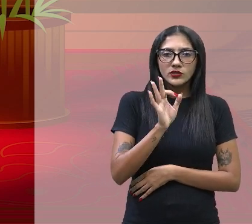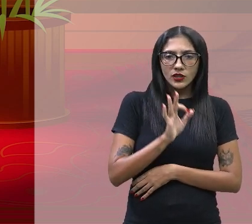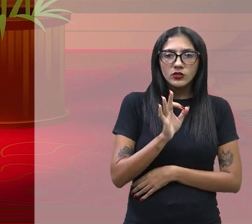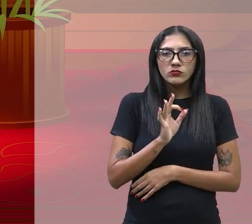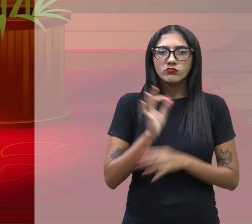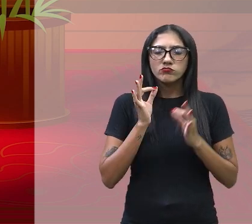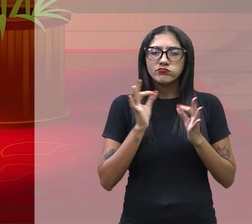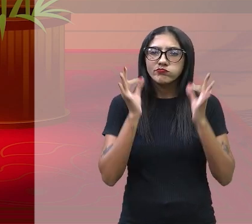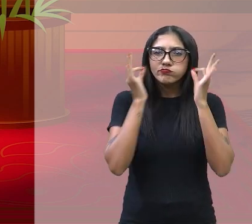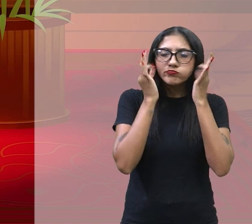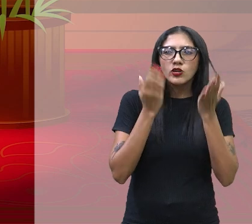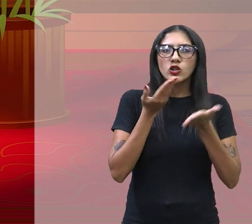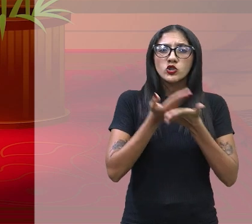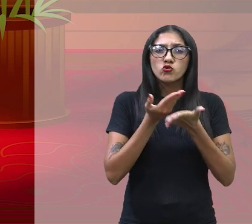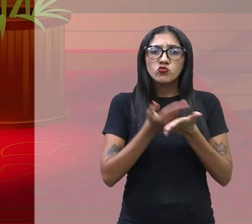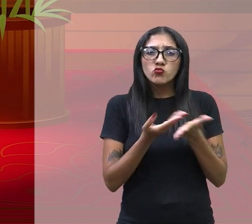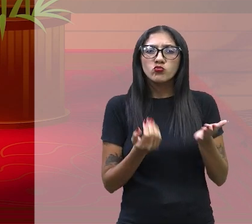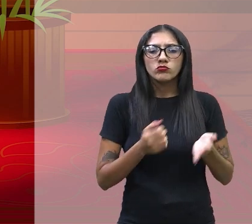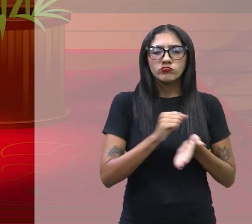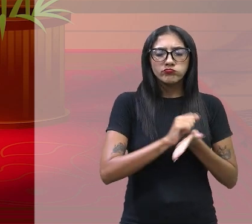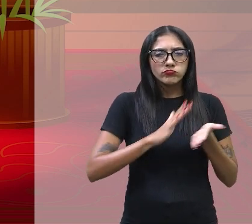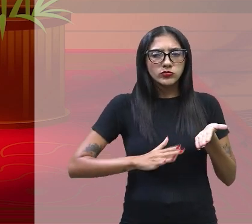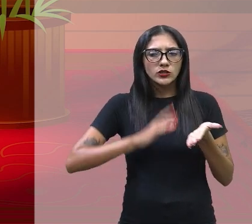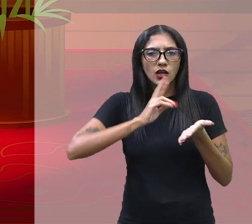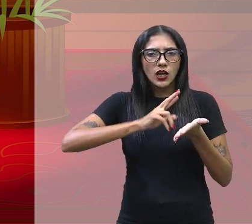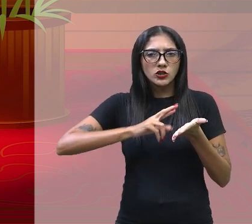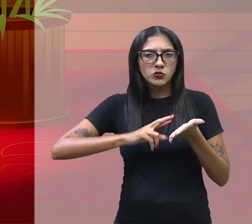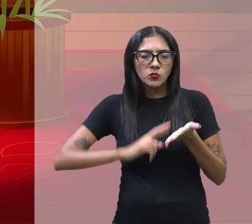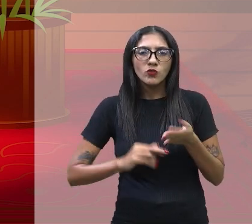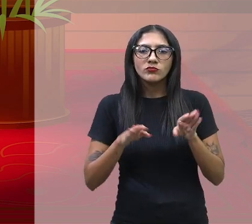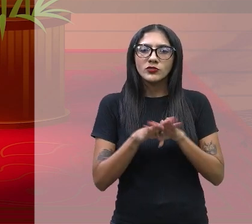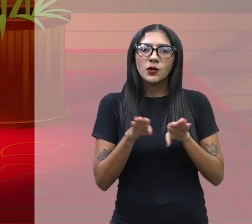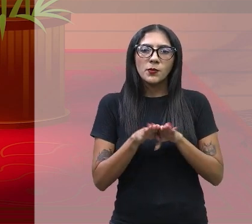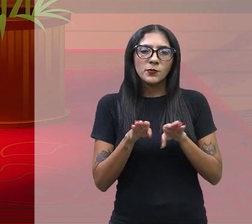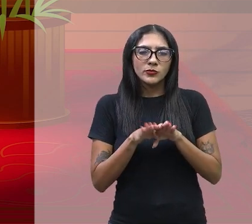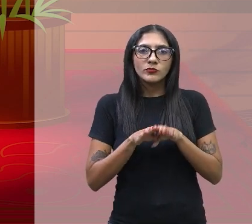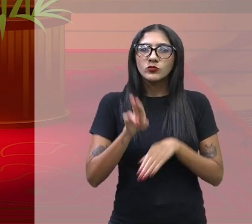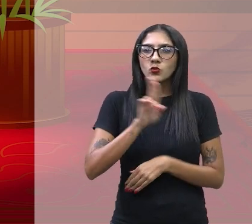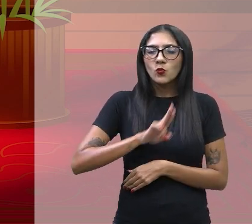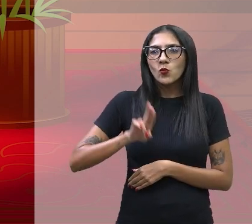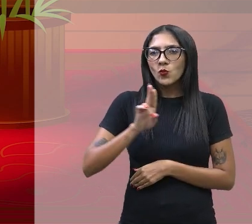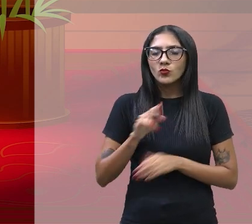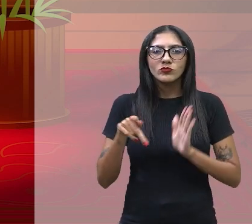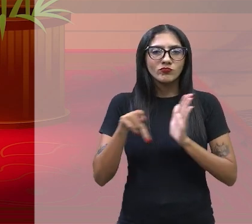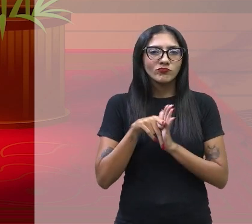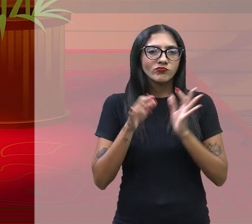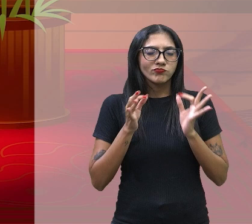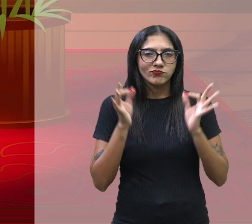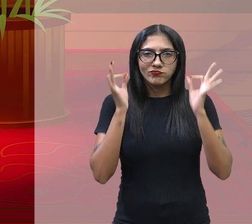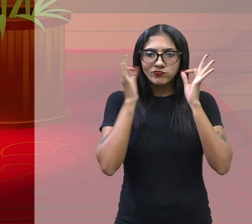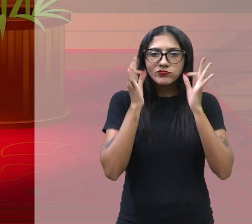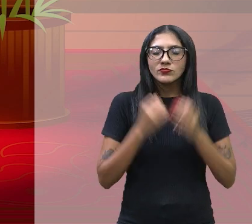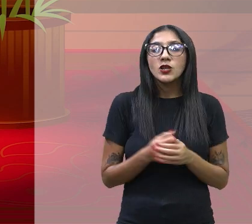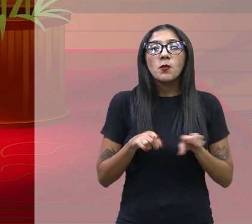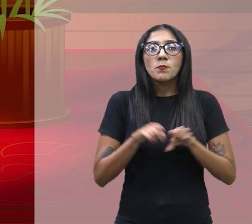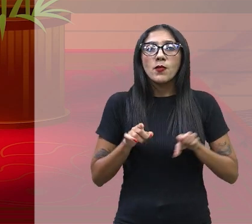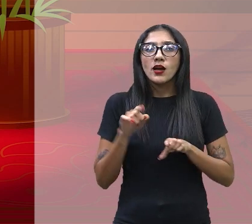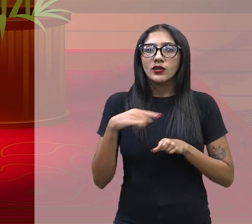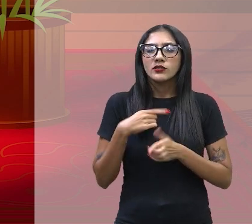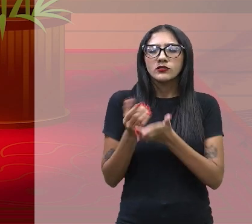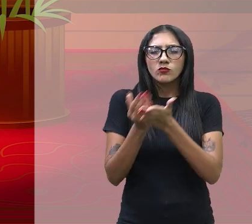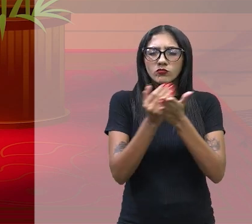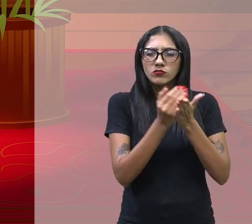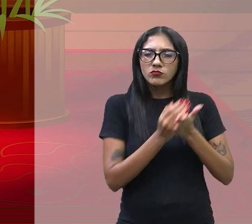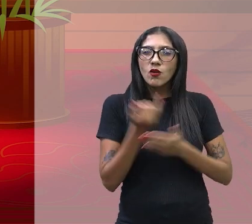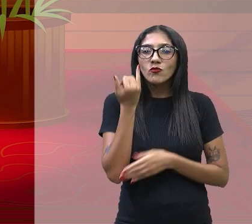de casas, trabalhos acompanhados de uma trilha sonora. Os números dessa realidade